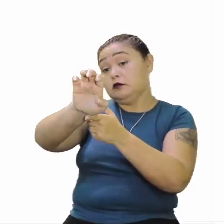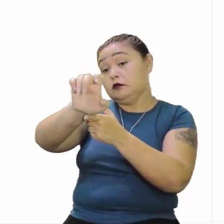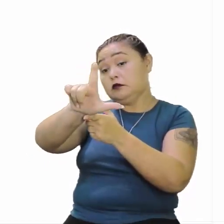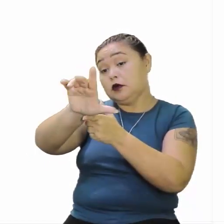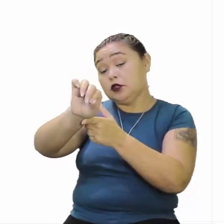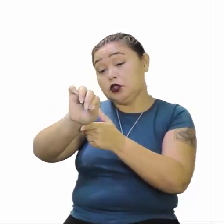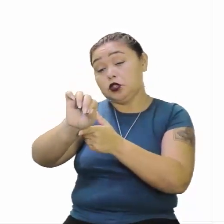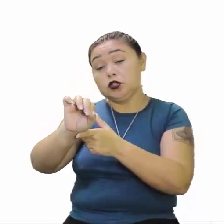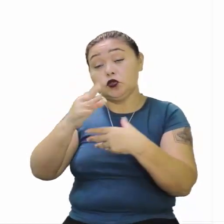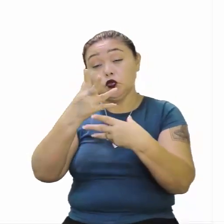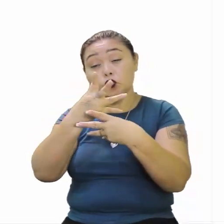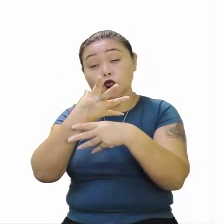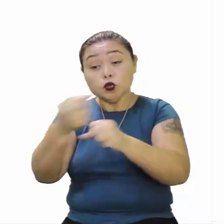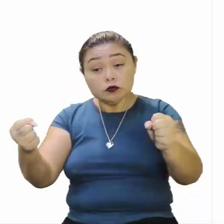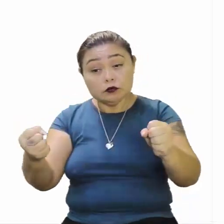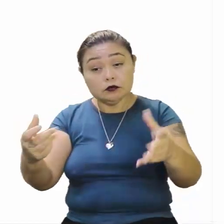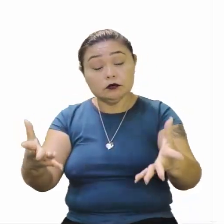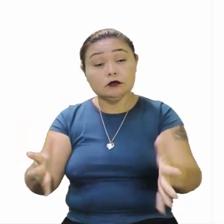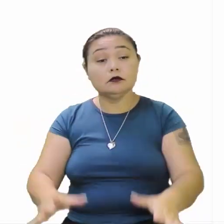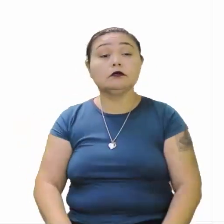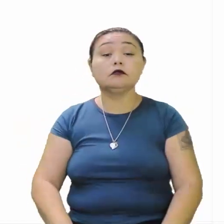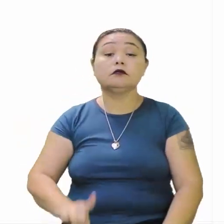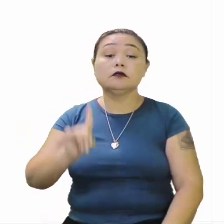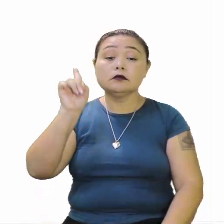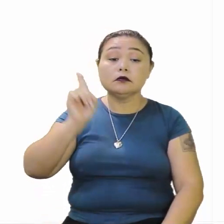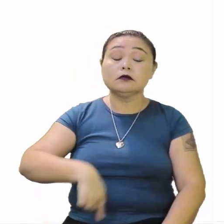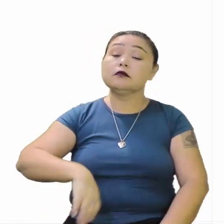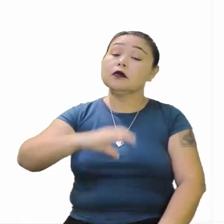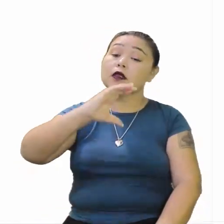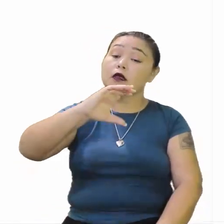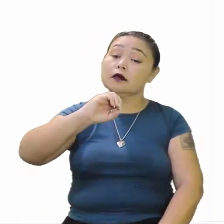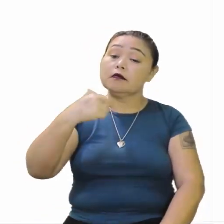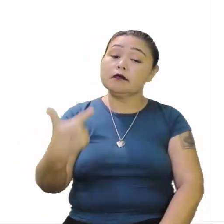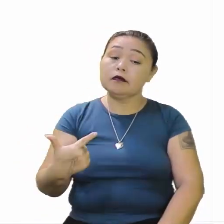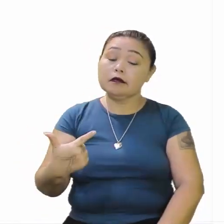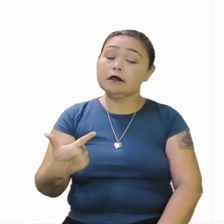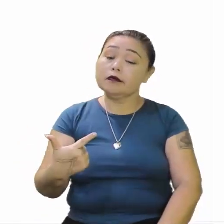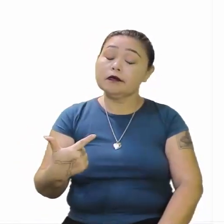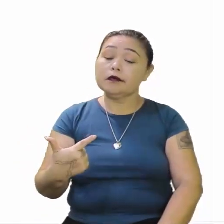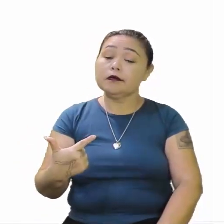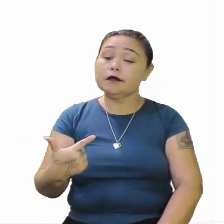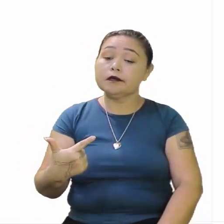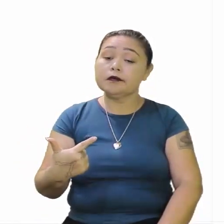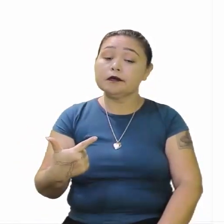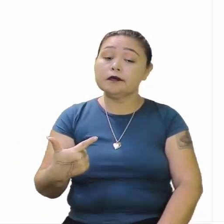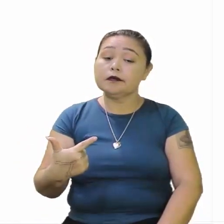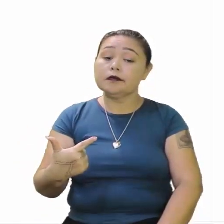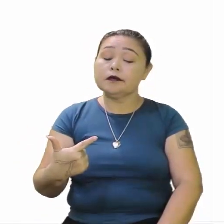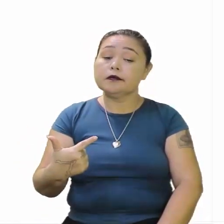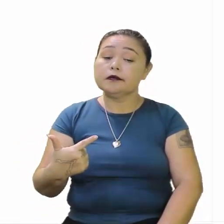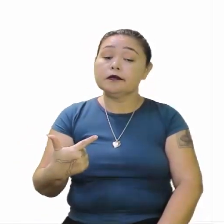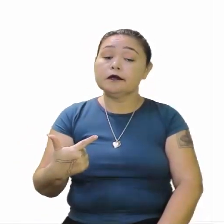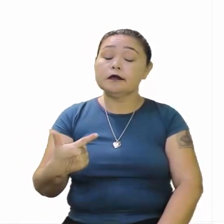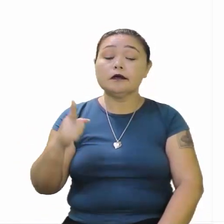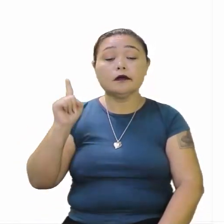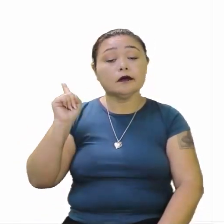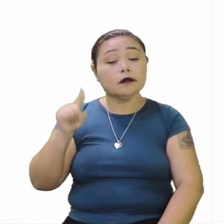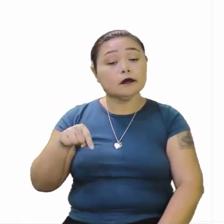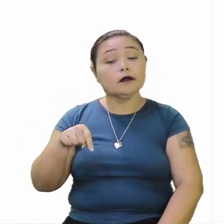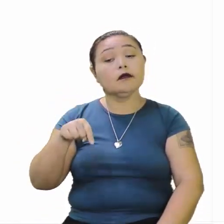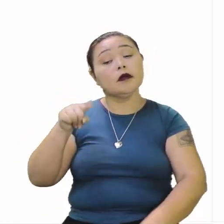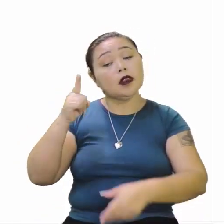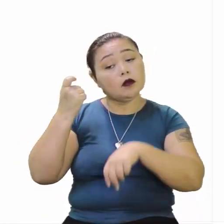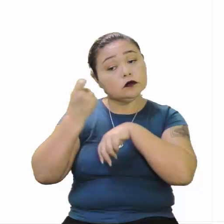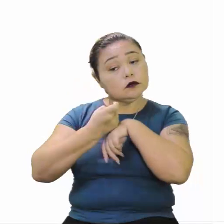é o CO2, né? Dióxido de carbono, que ele estando no estado